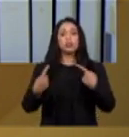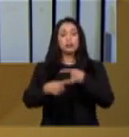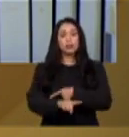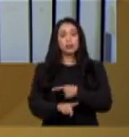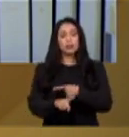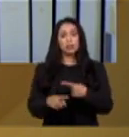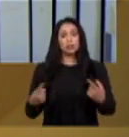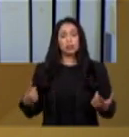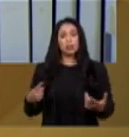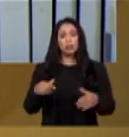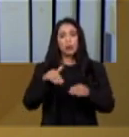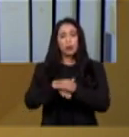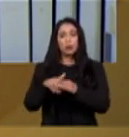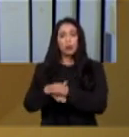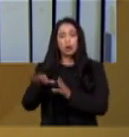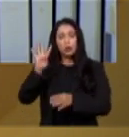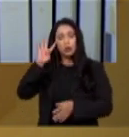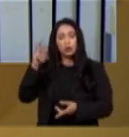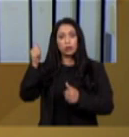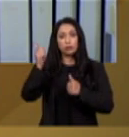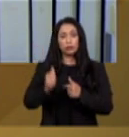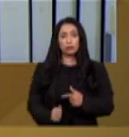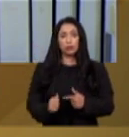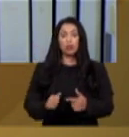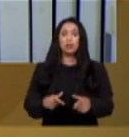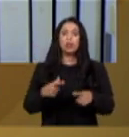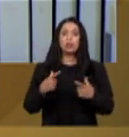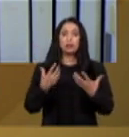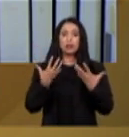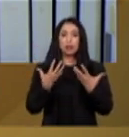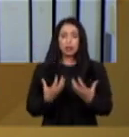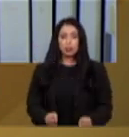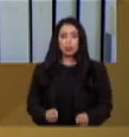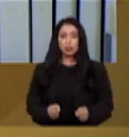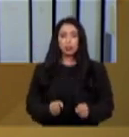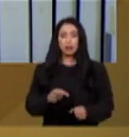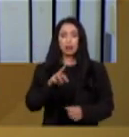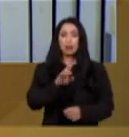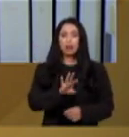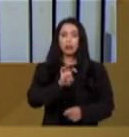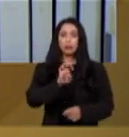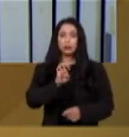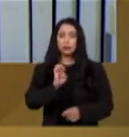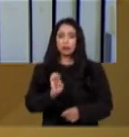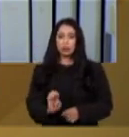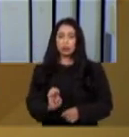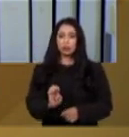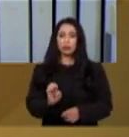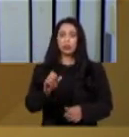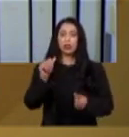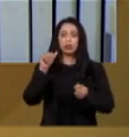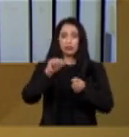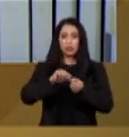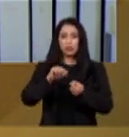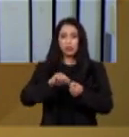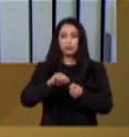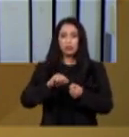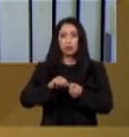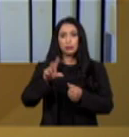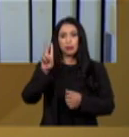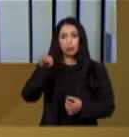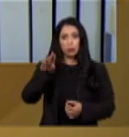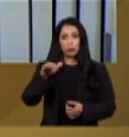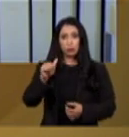reformar o acordo impugnado e dar provimento ao recurso extraordinário interposto pela